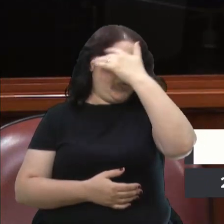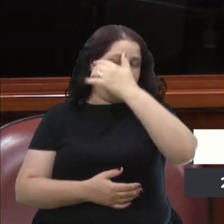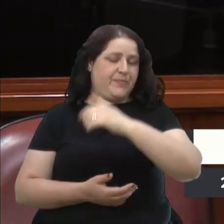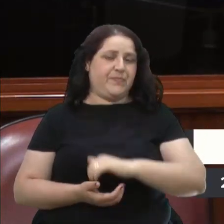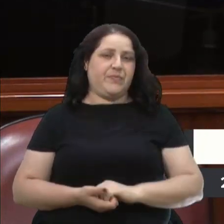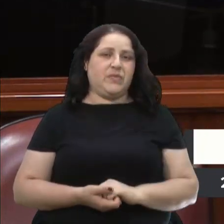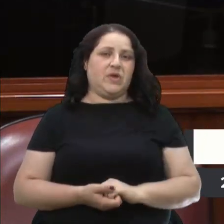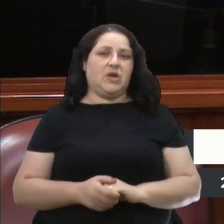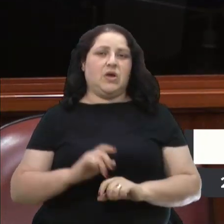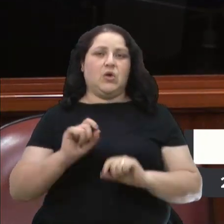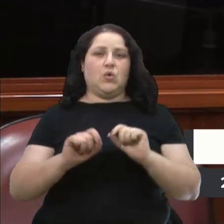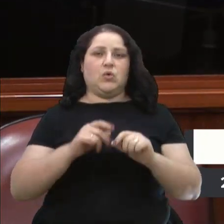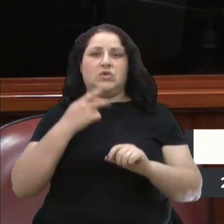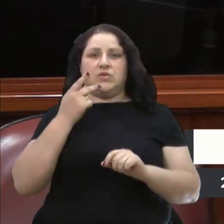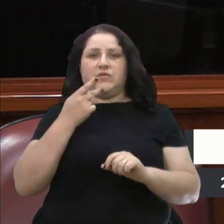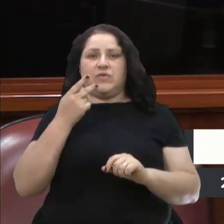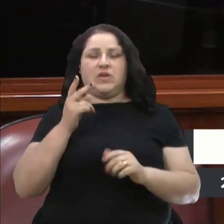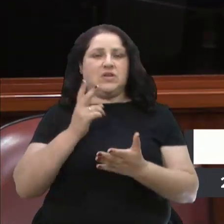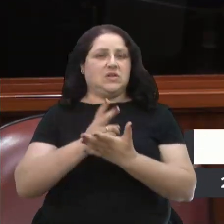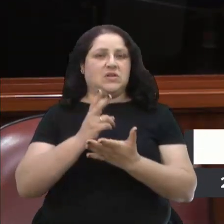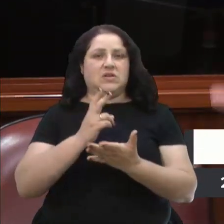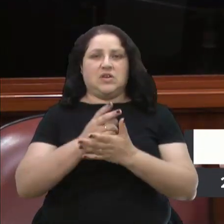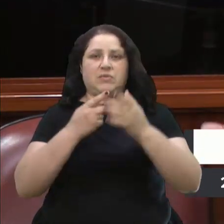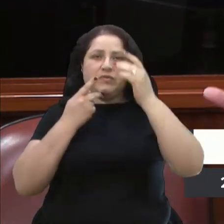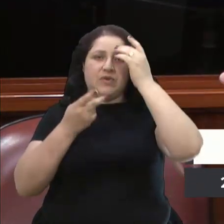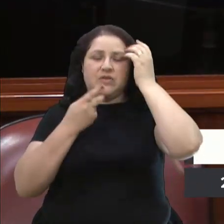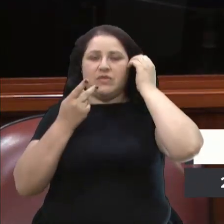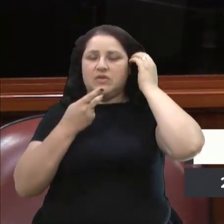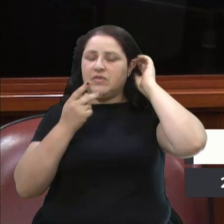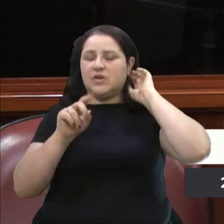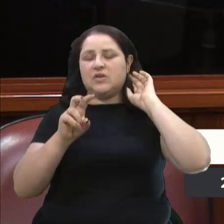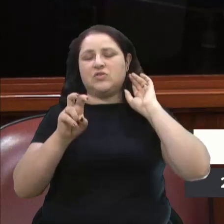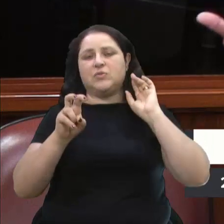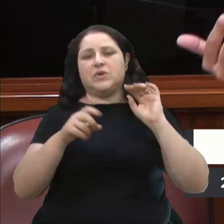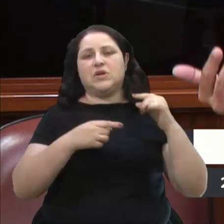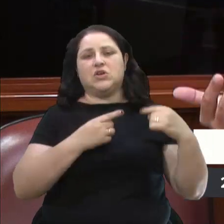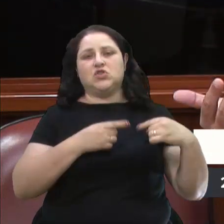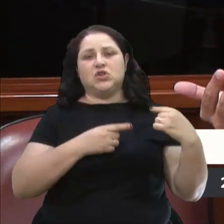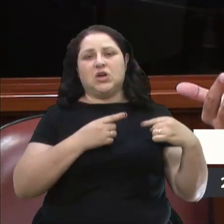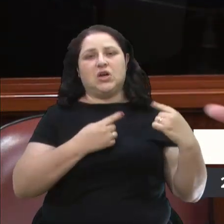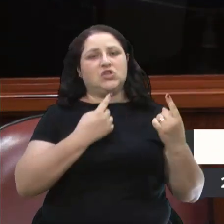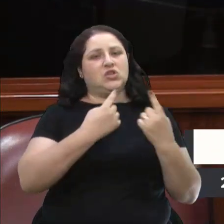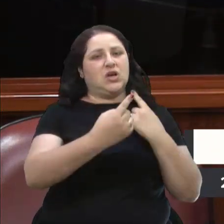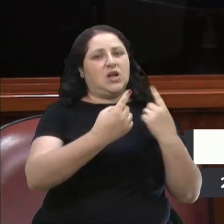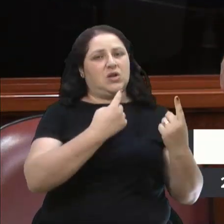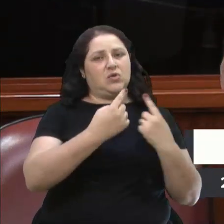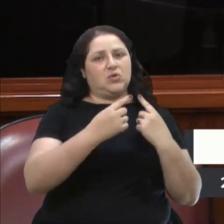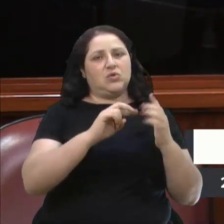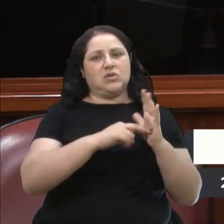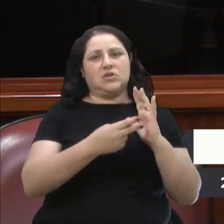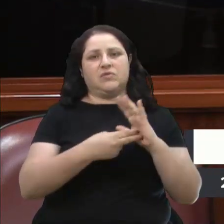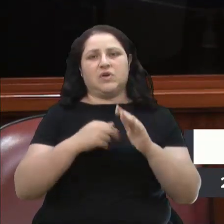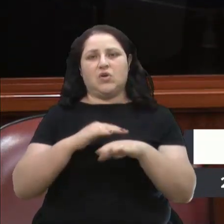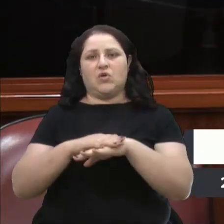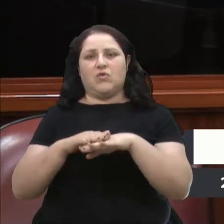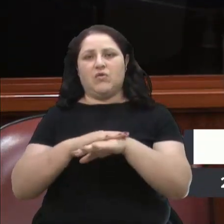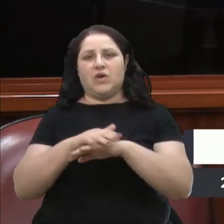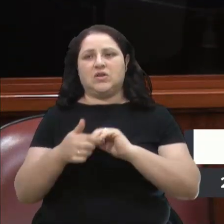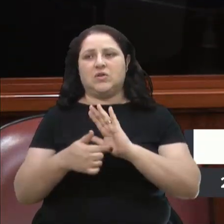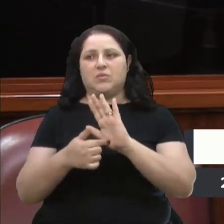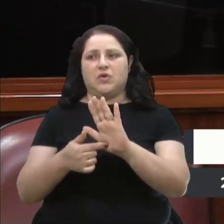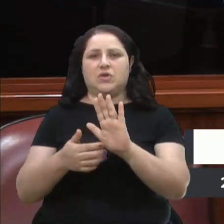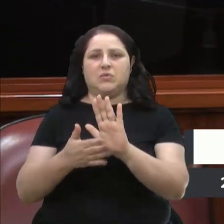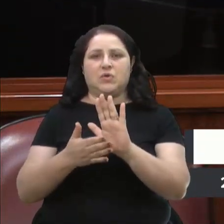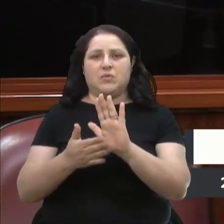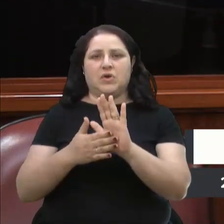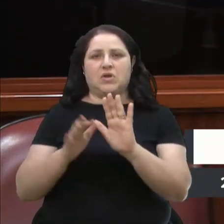Que o que se fala em incansável diálogo são conversas onde se apresentou uma proposta